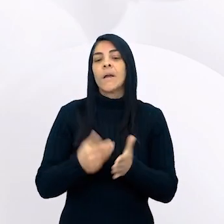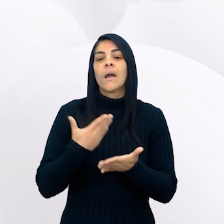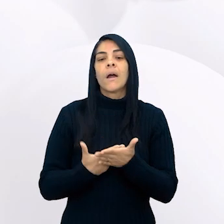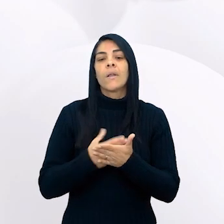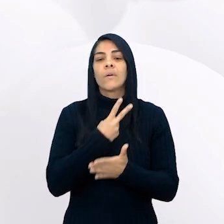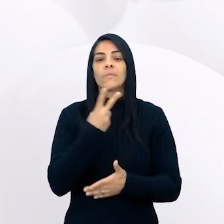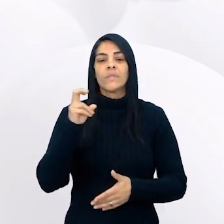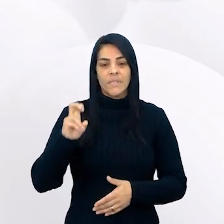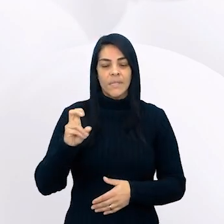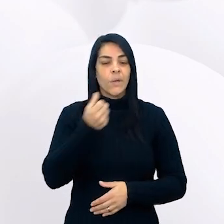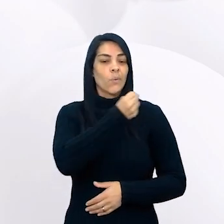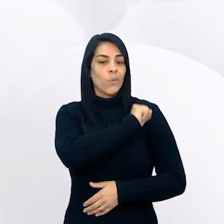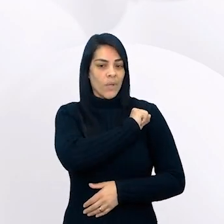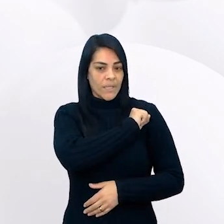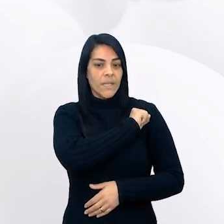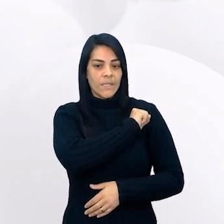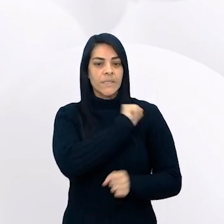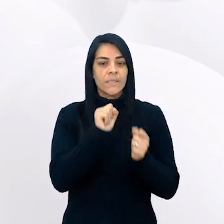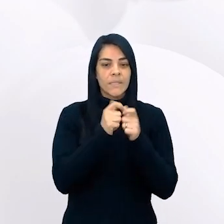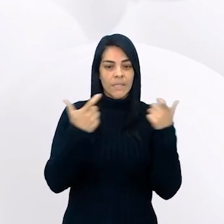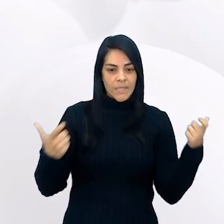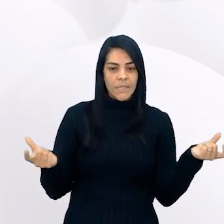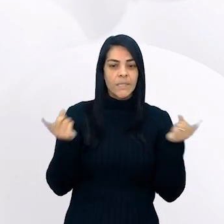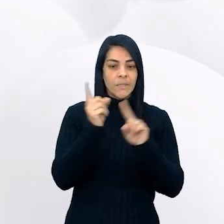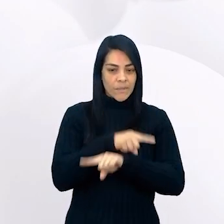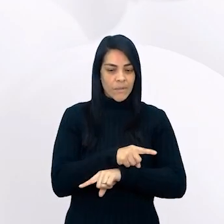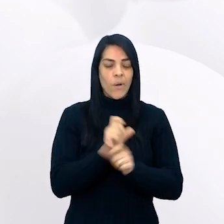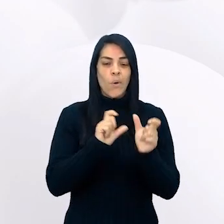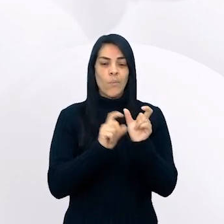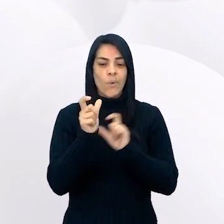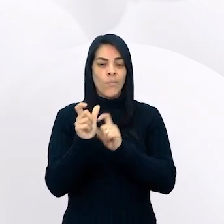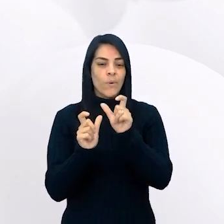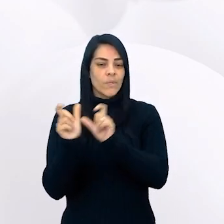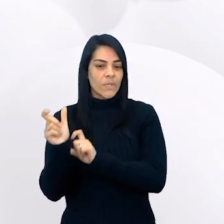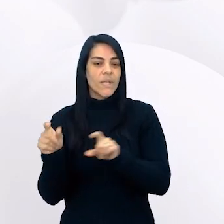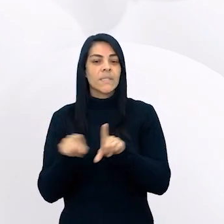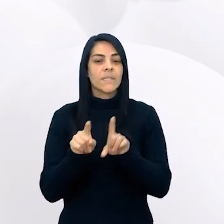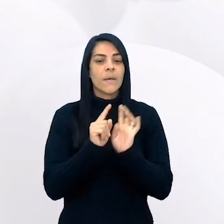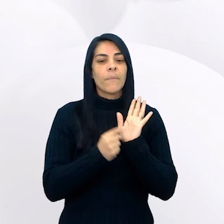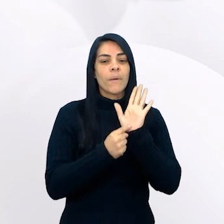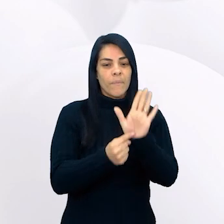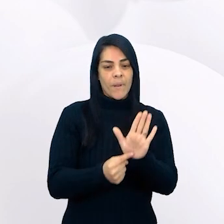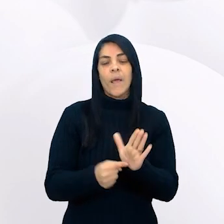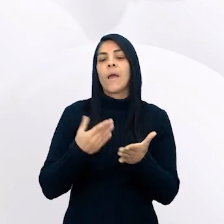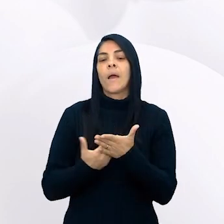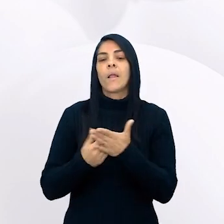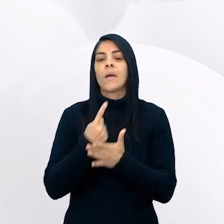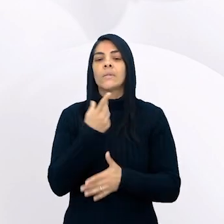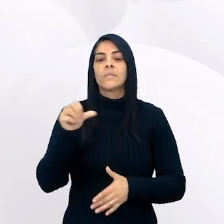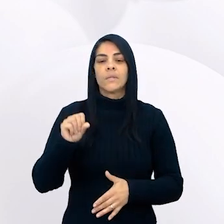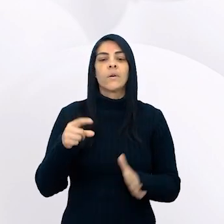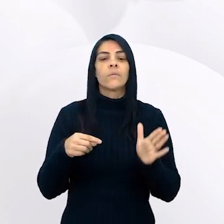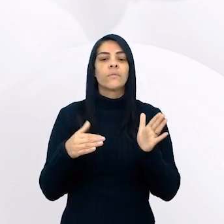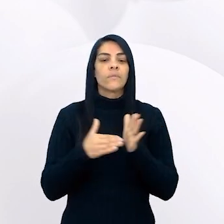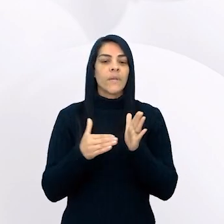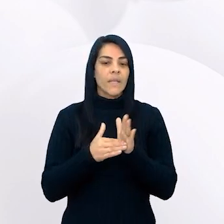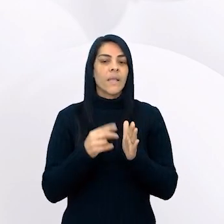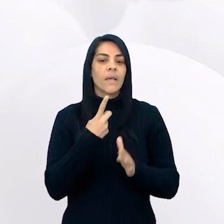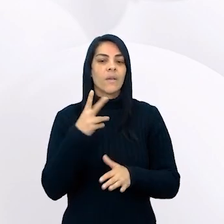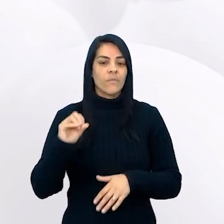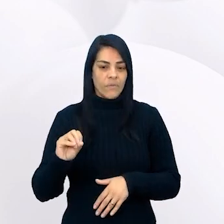25 do 8º ano, grandezas inversamente proporcionais, e apresentar a aula 19 e 20 da primeira